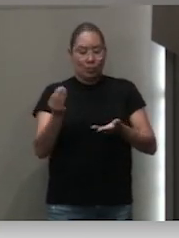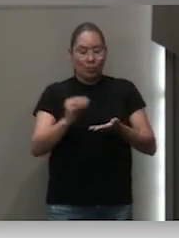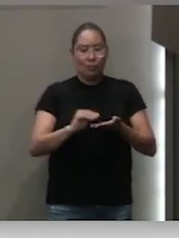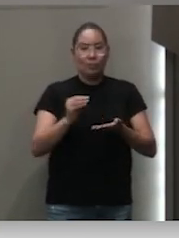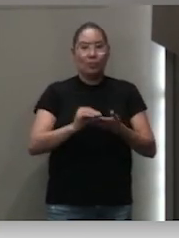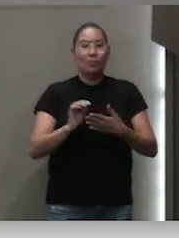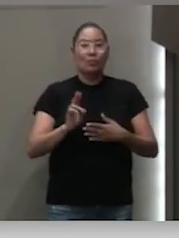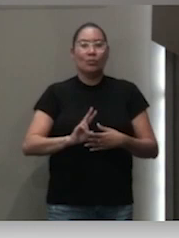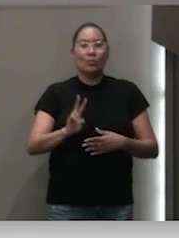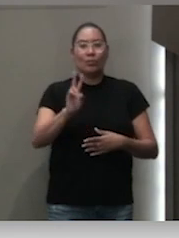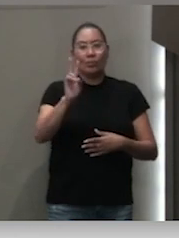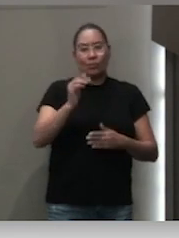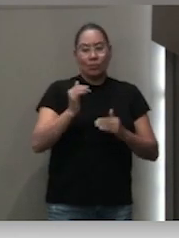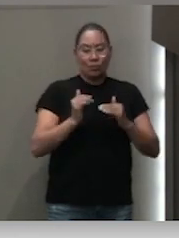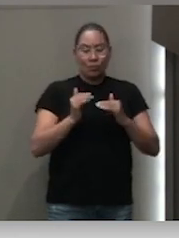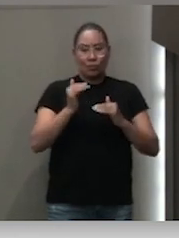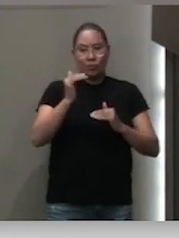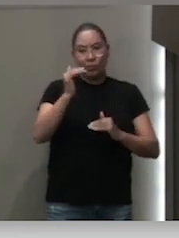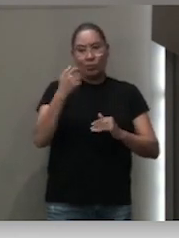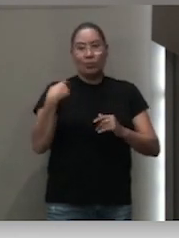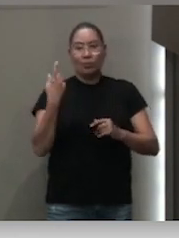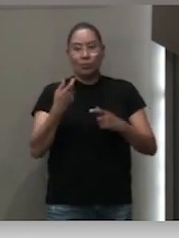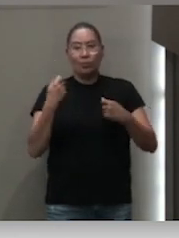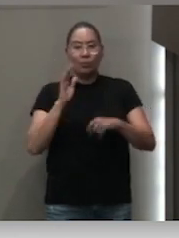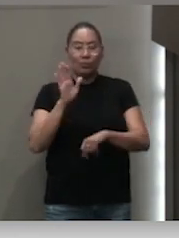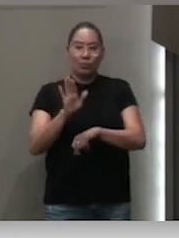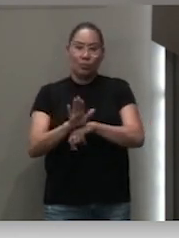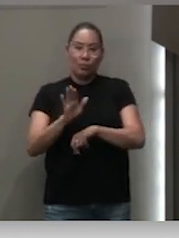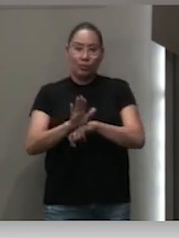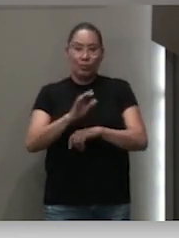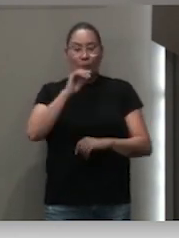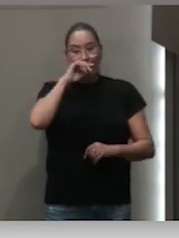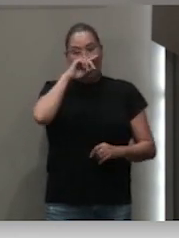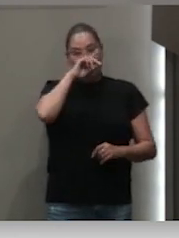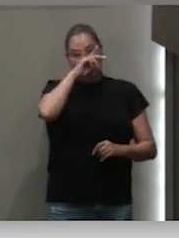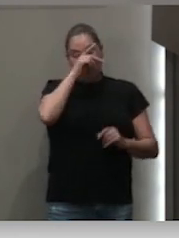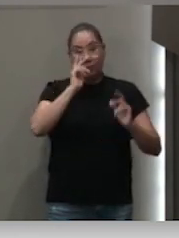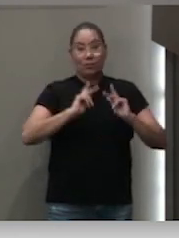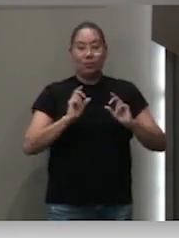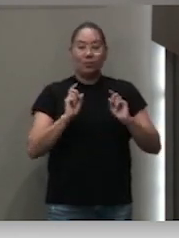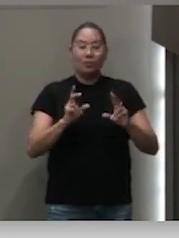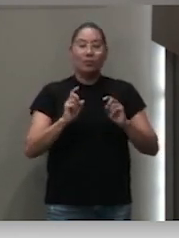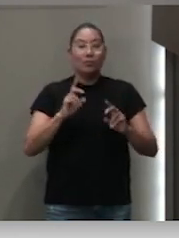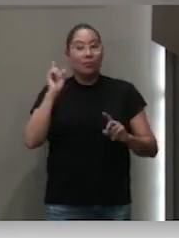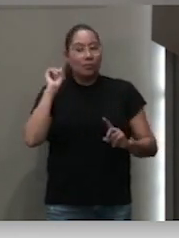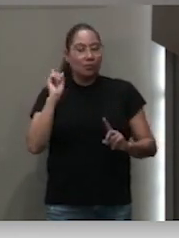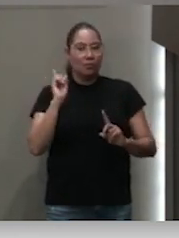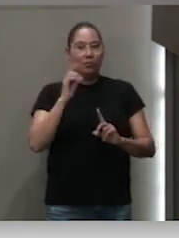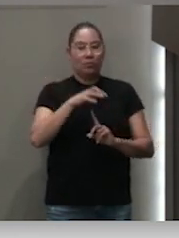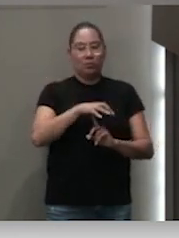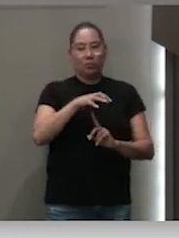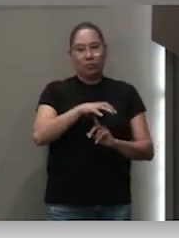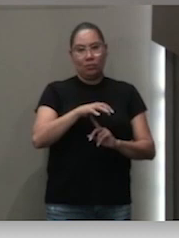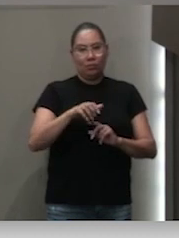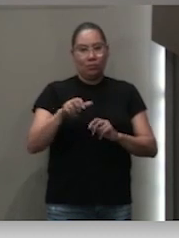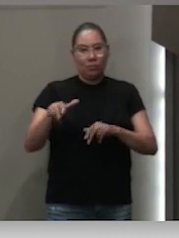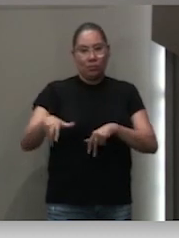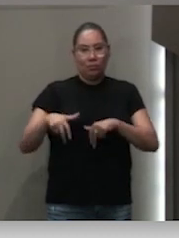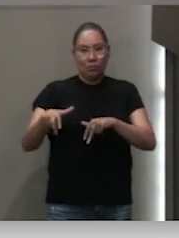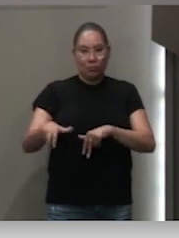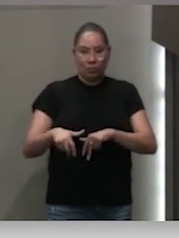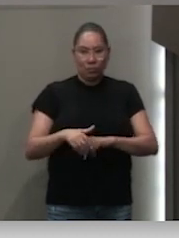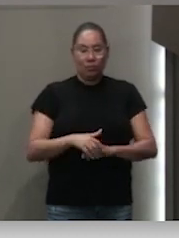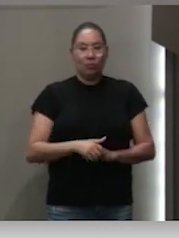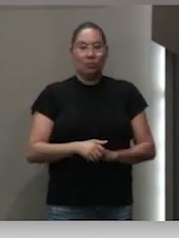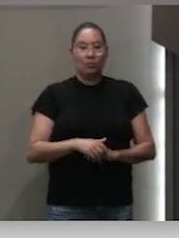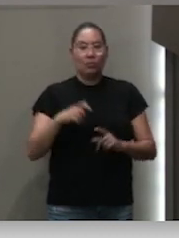produto que nós temos que favorecer é aquele que vende lá na feira do produtor então nós temos realmente que